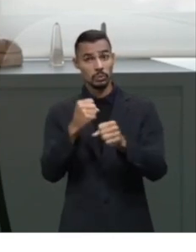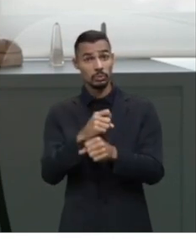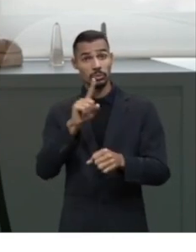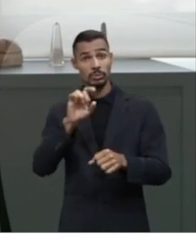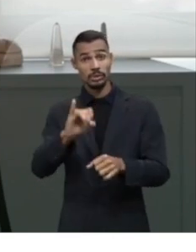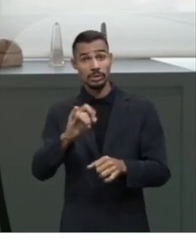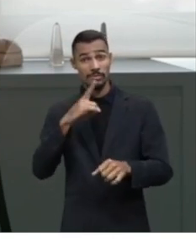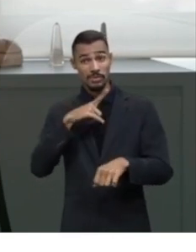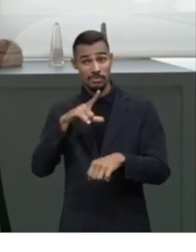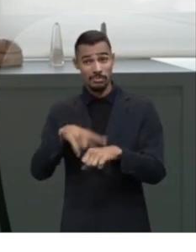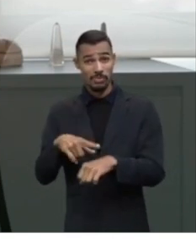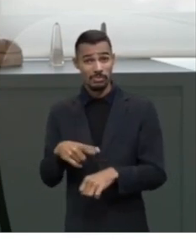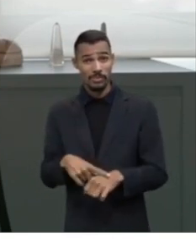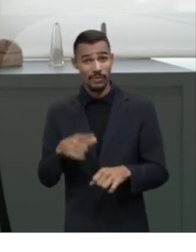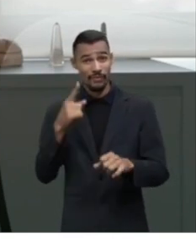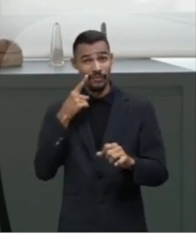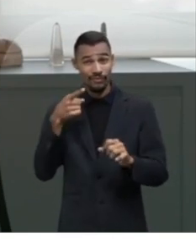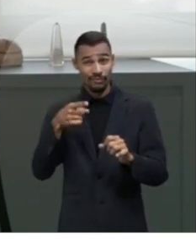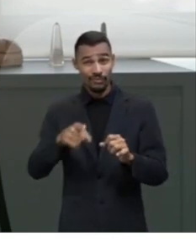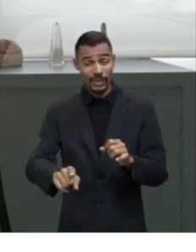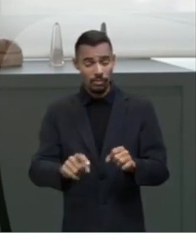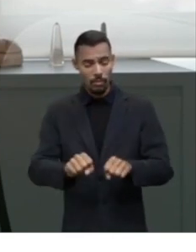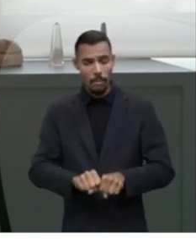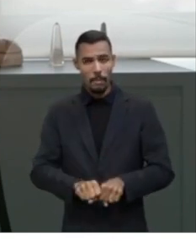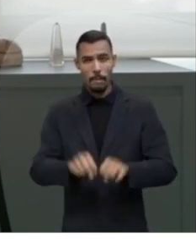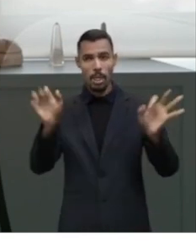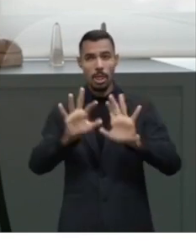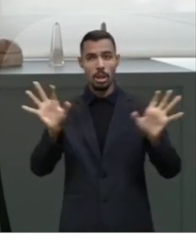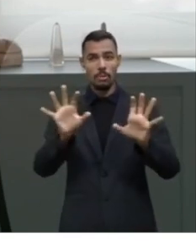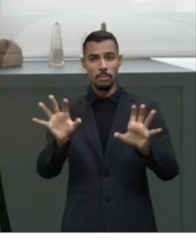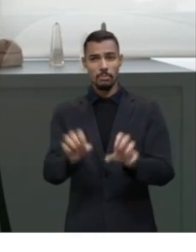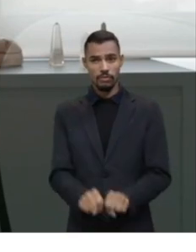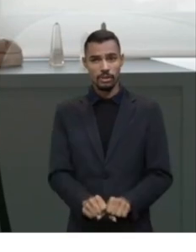do momento que ela foi até o final da estaca e